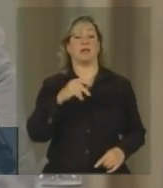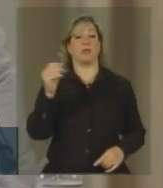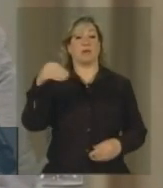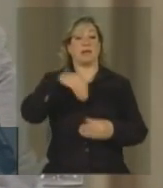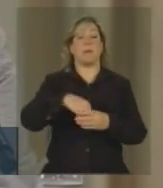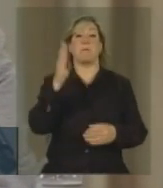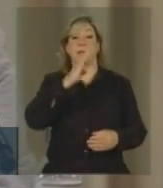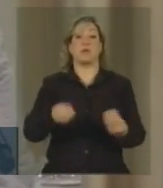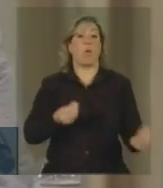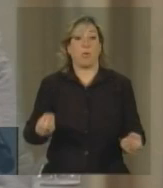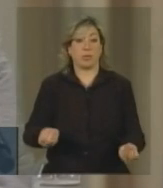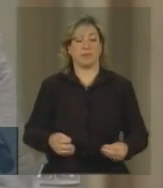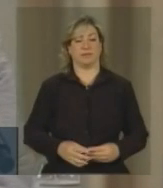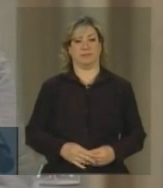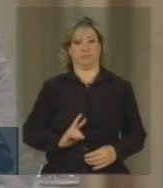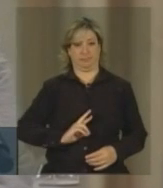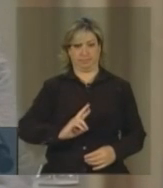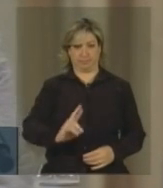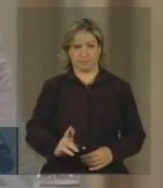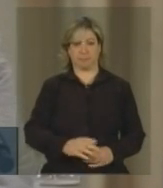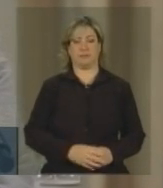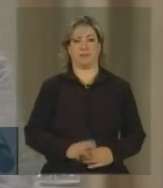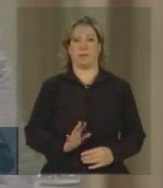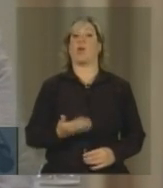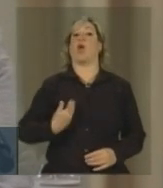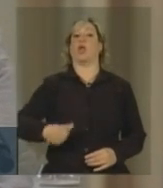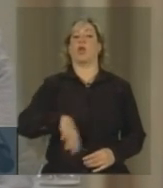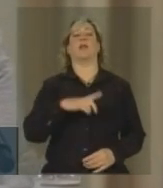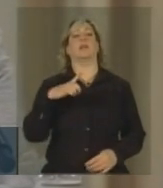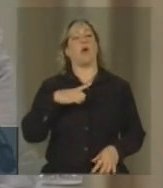Olha, nós temos conversado bastante.